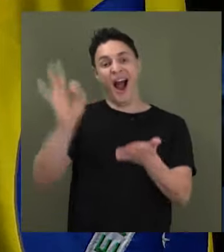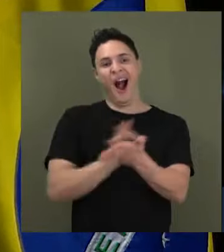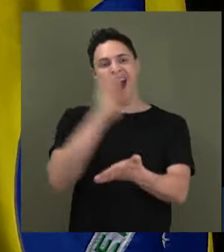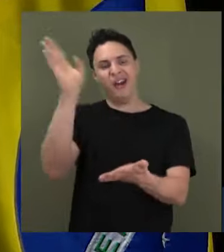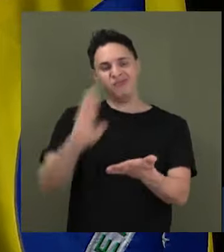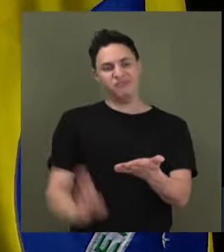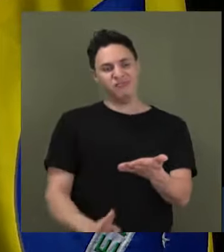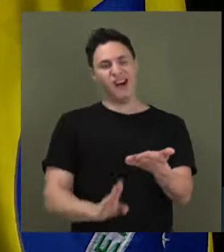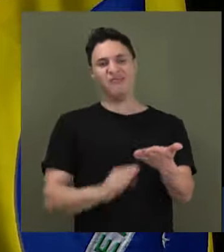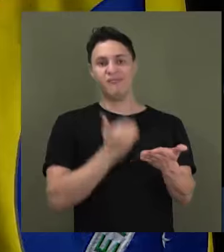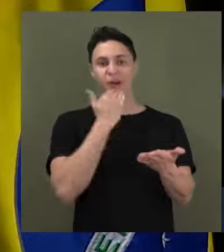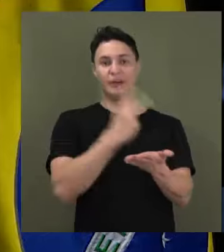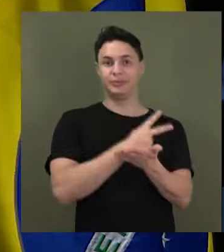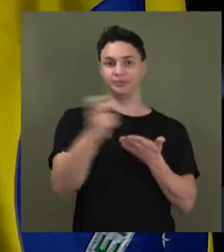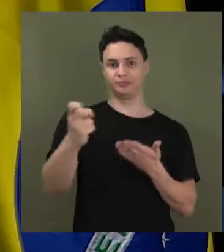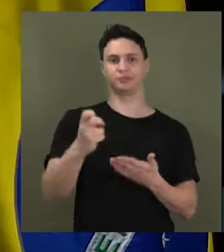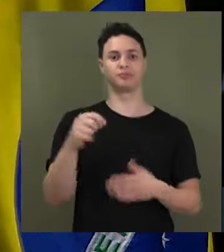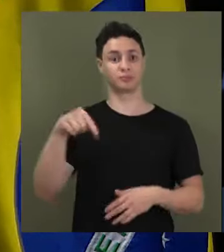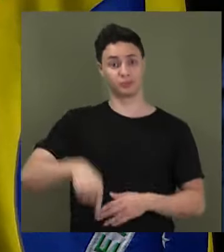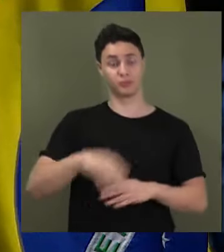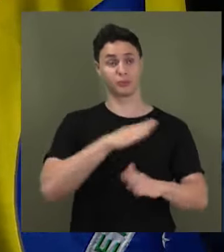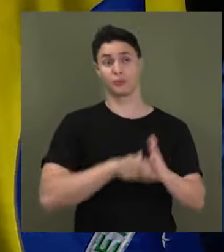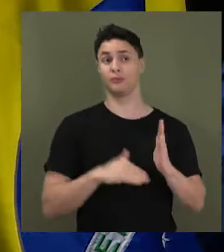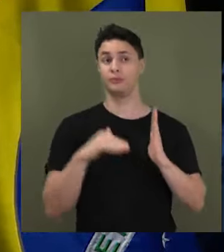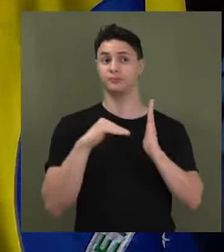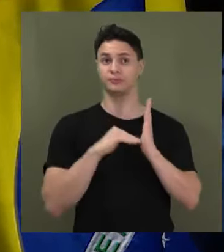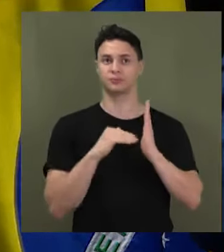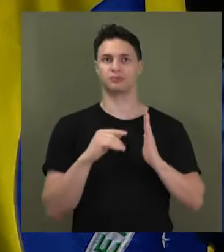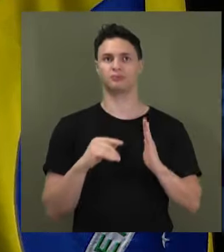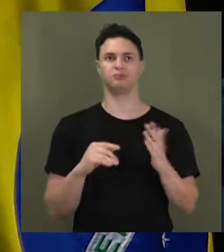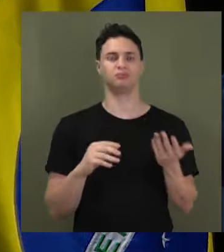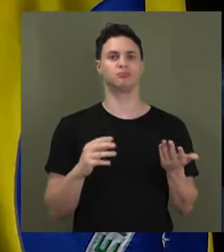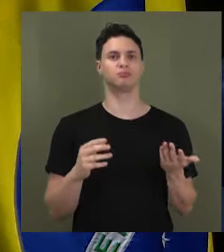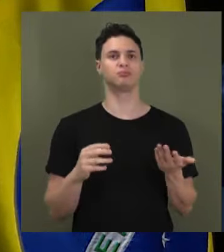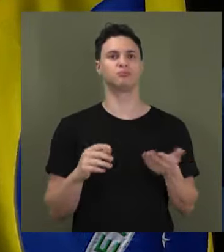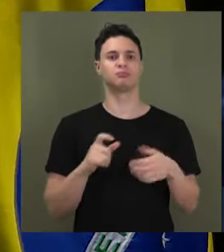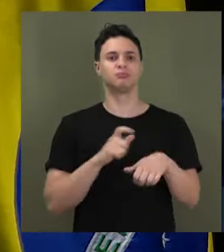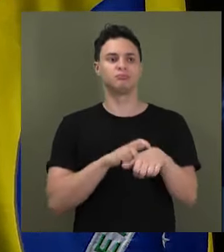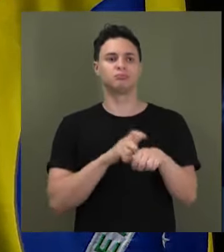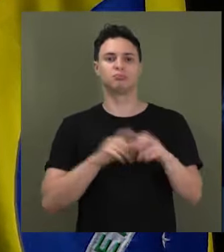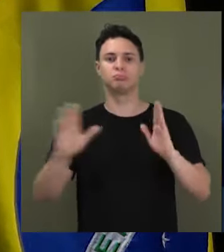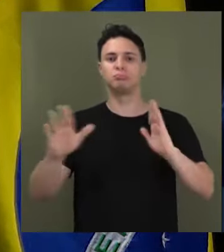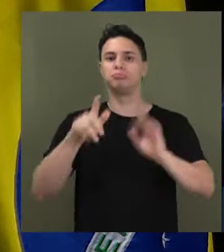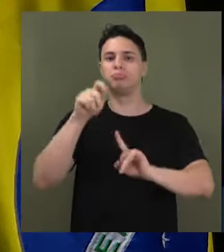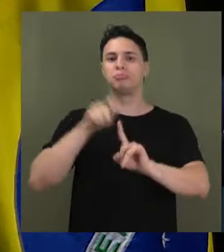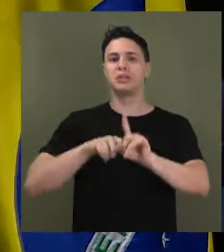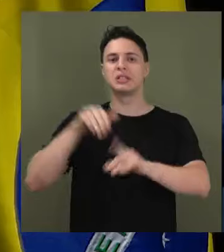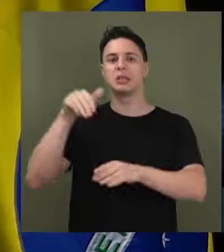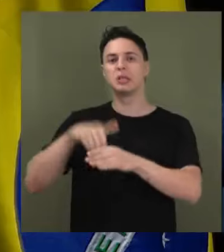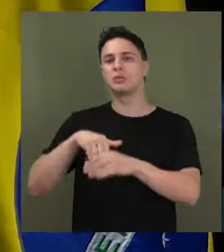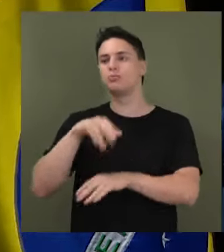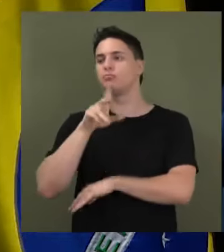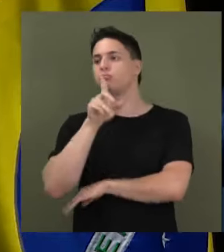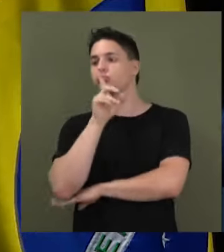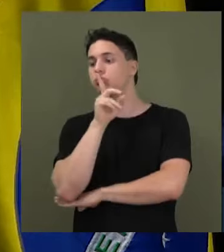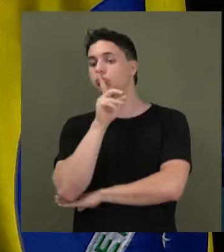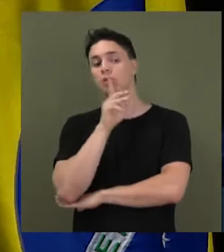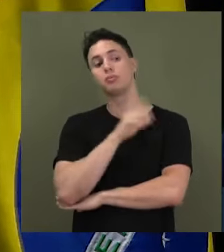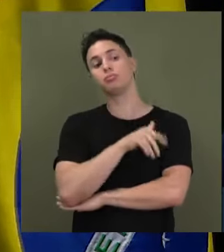demos entrada recentemente aqui e que durante essas eleições ficou meio que